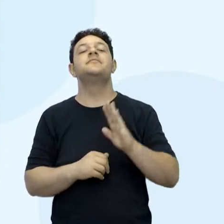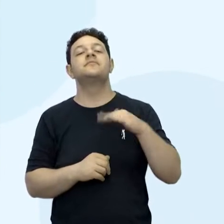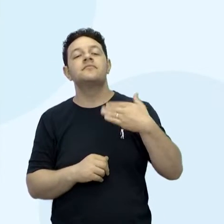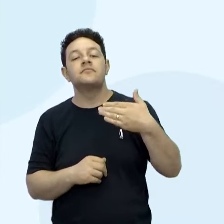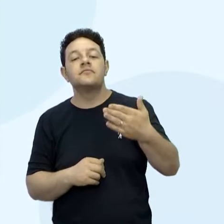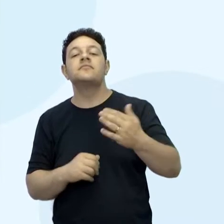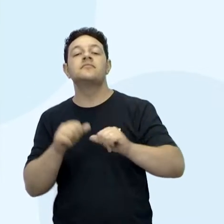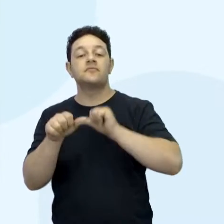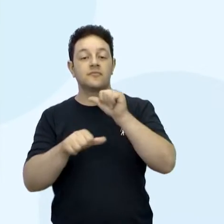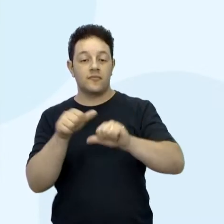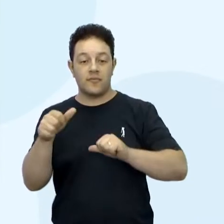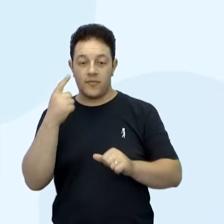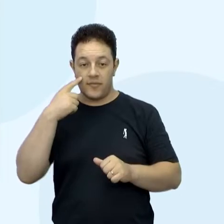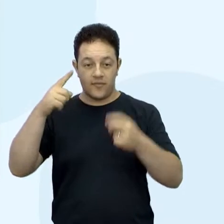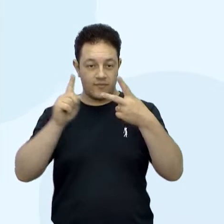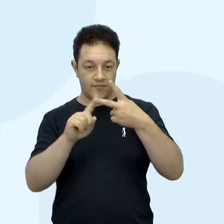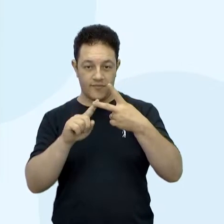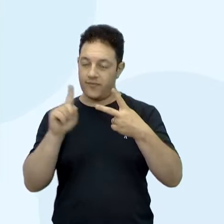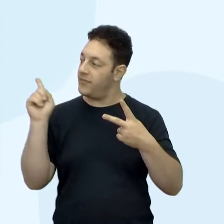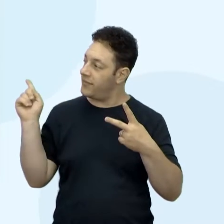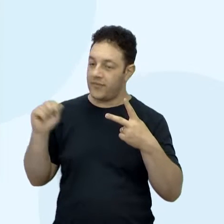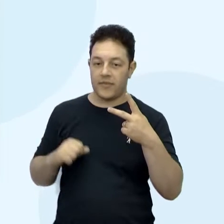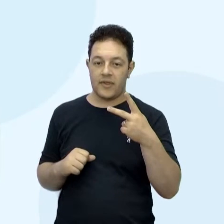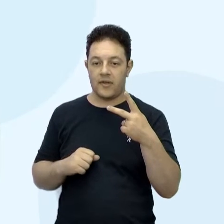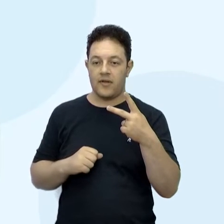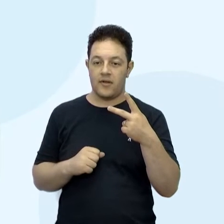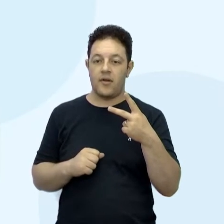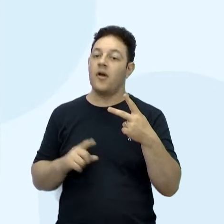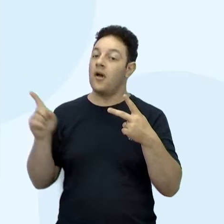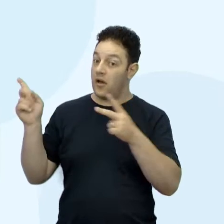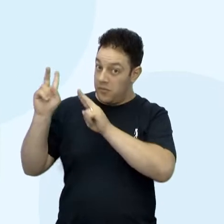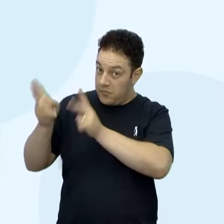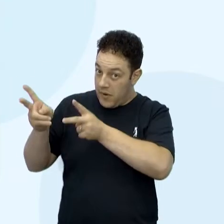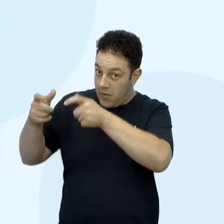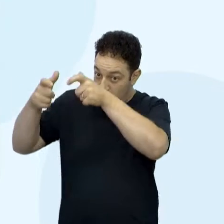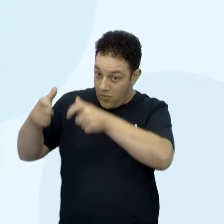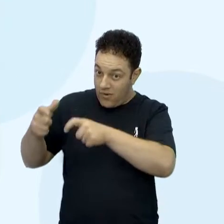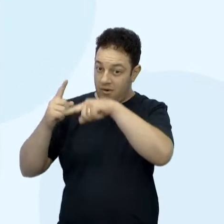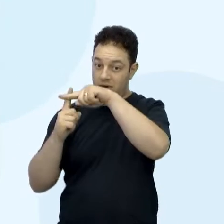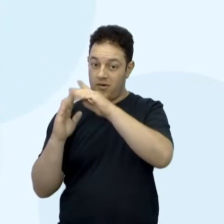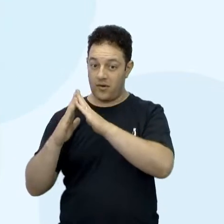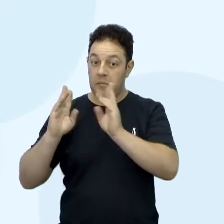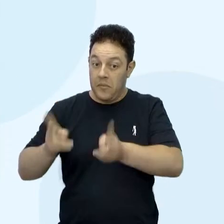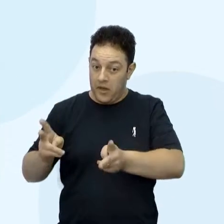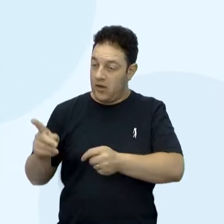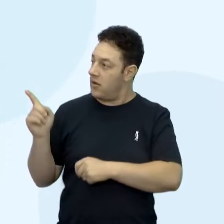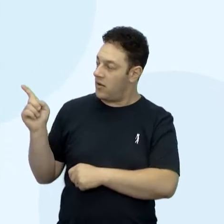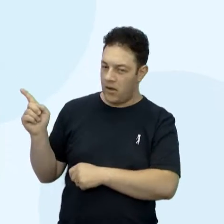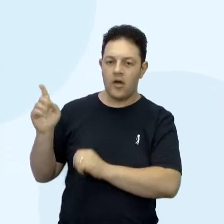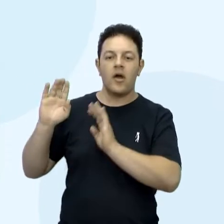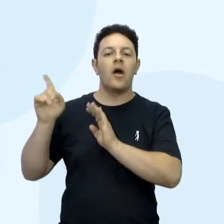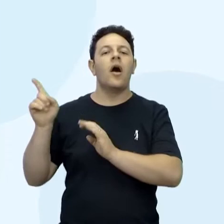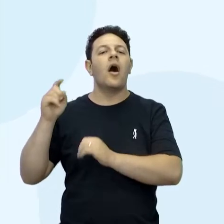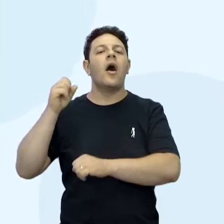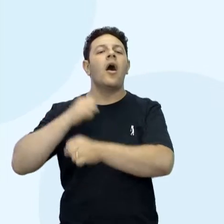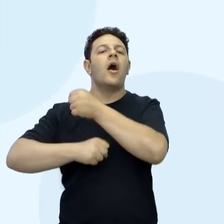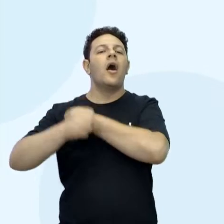Bem, aqui na nossa segunda imagem nós temos a mesma igreja, só que já aí no ano de